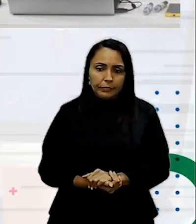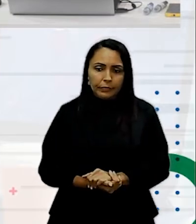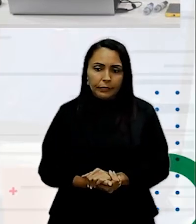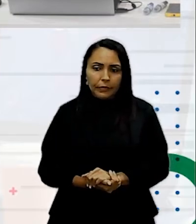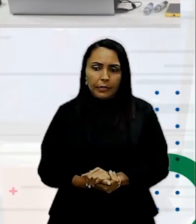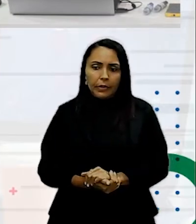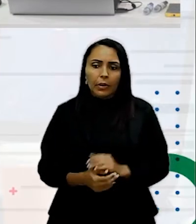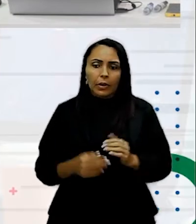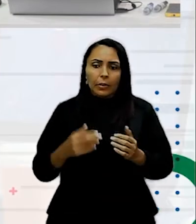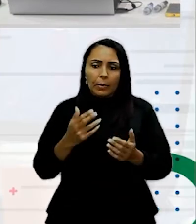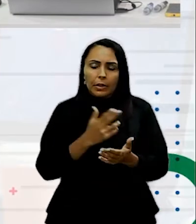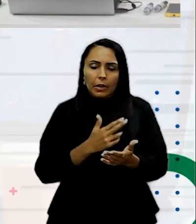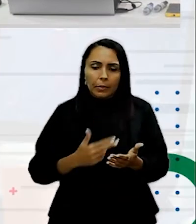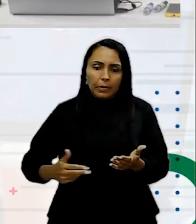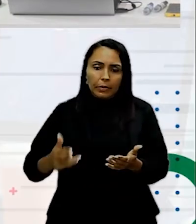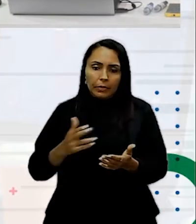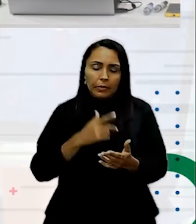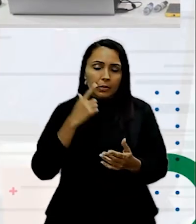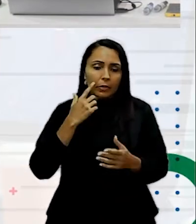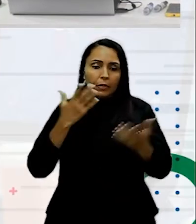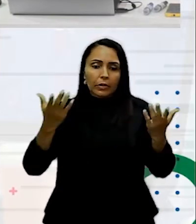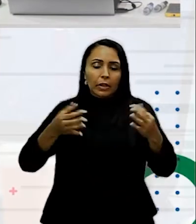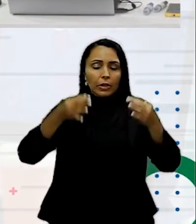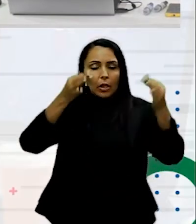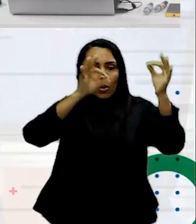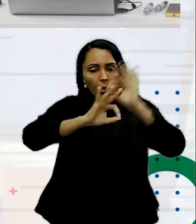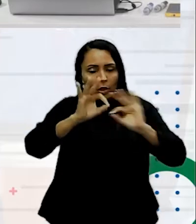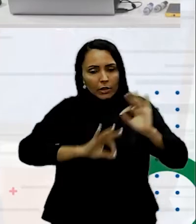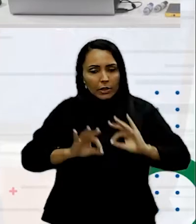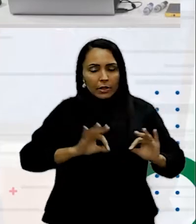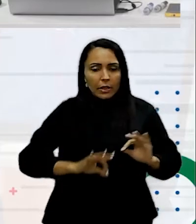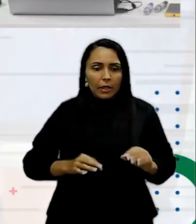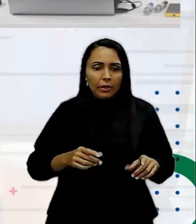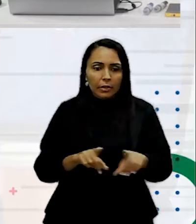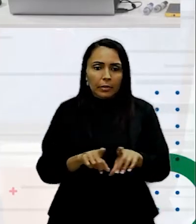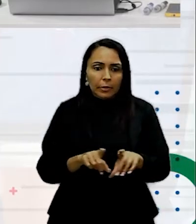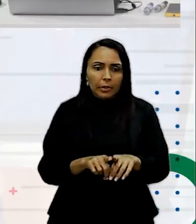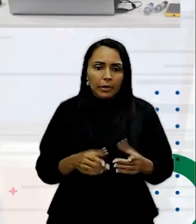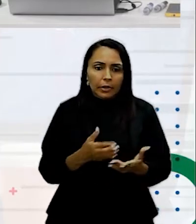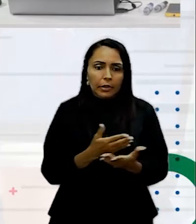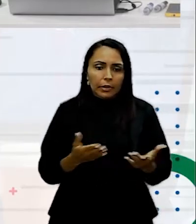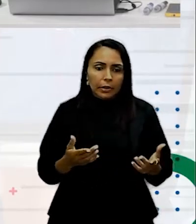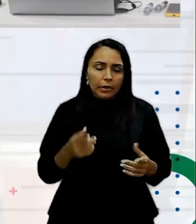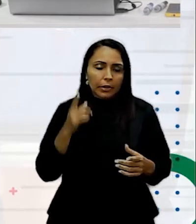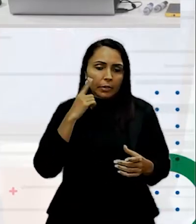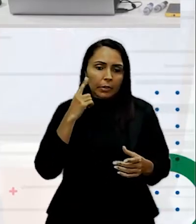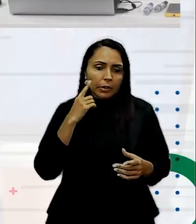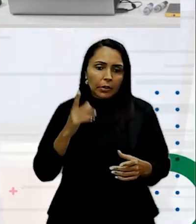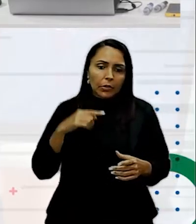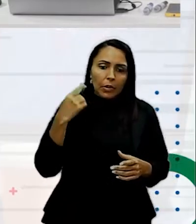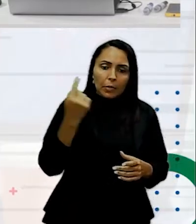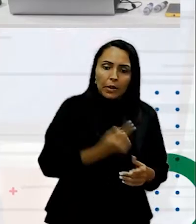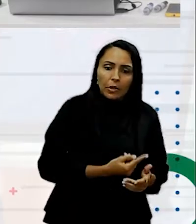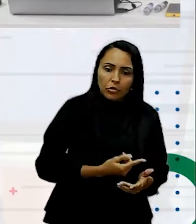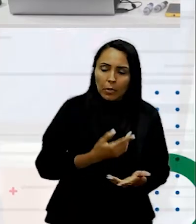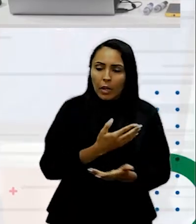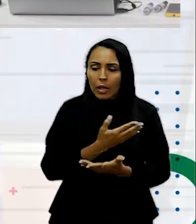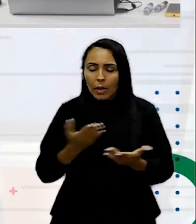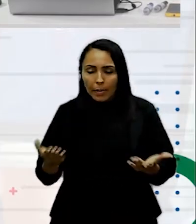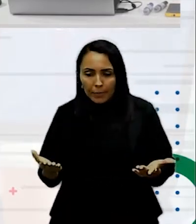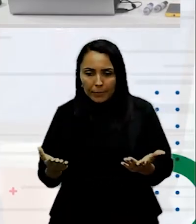vai deixar as coisas padronizadas e corretinhas, digamos assim, com a